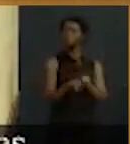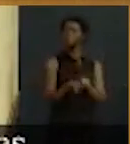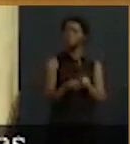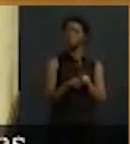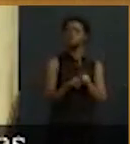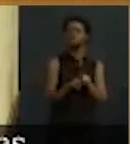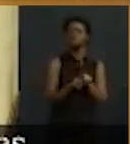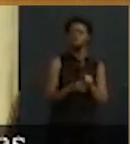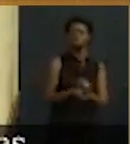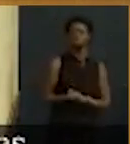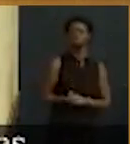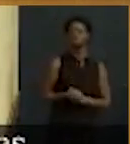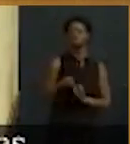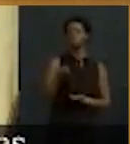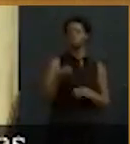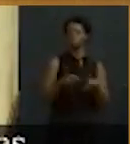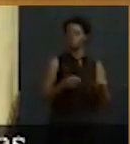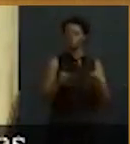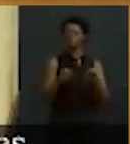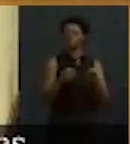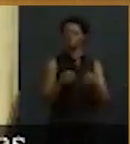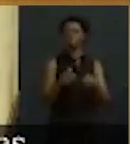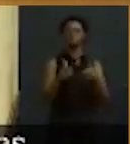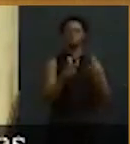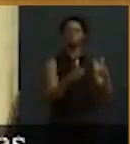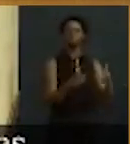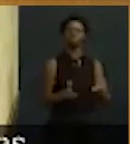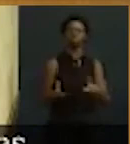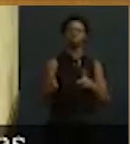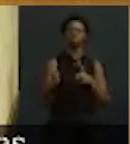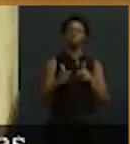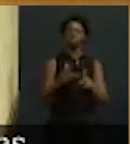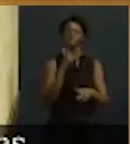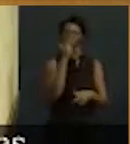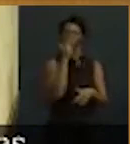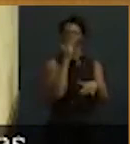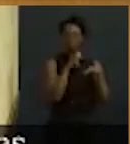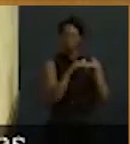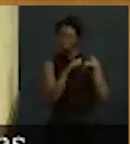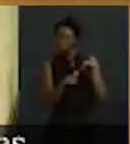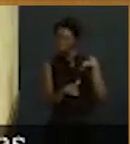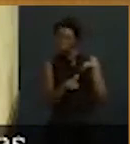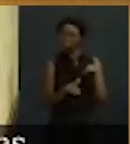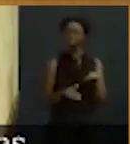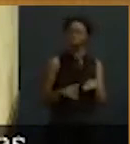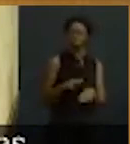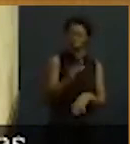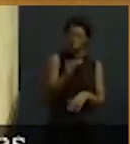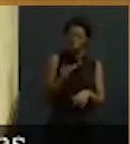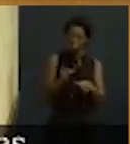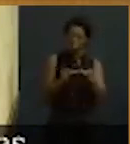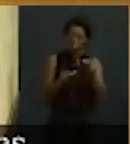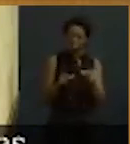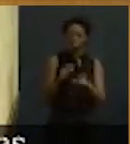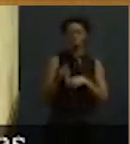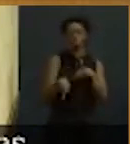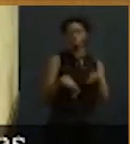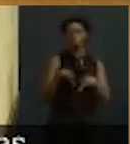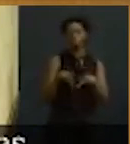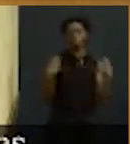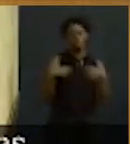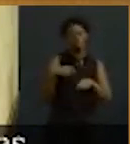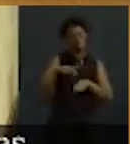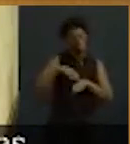aquele que domina territórios e subjuga parcela da população aos seus próprios interesses. Há ainda muito a ser